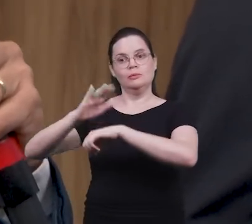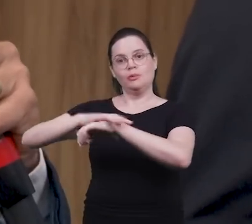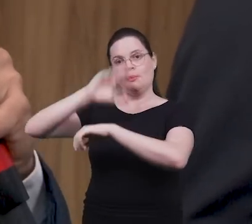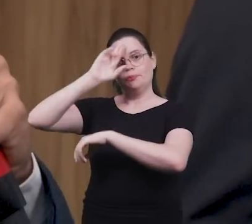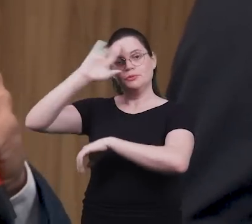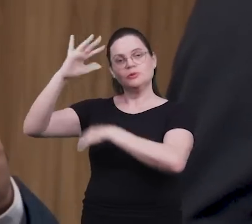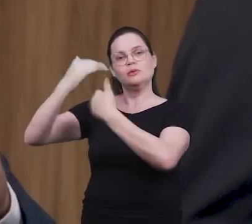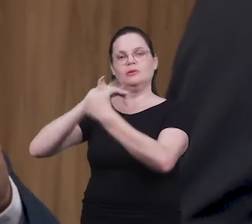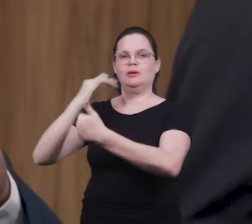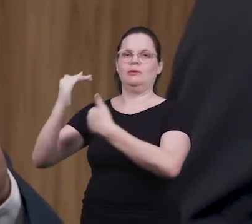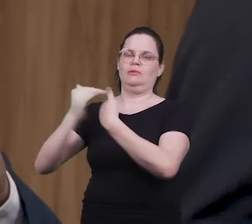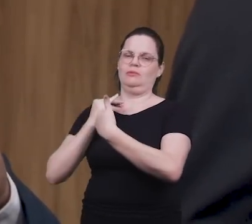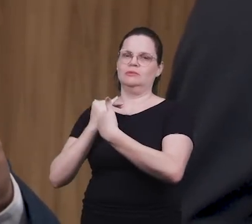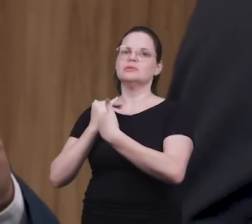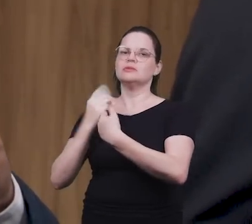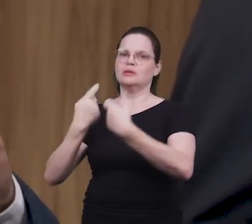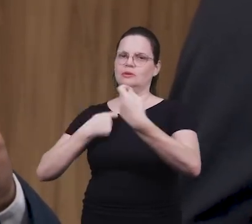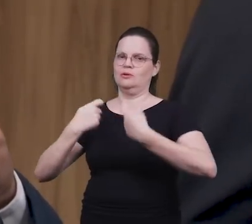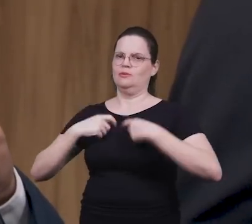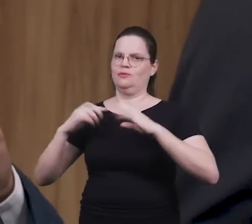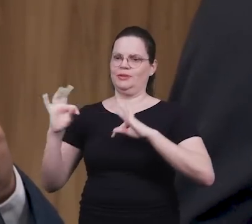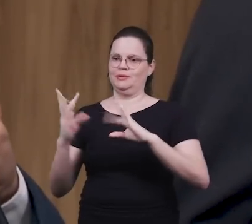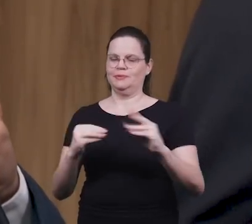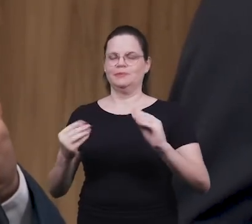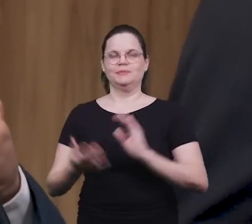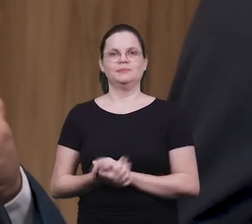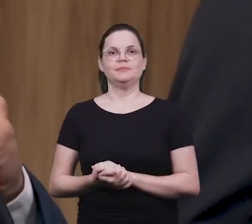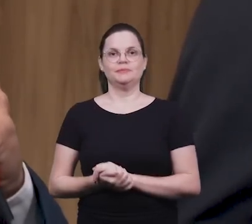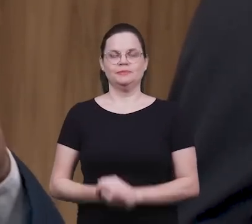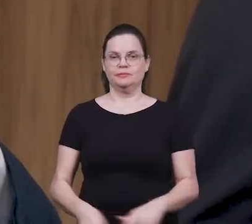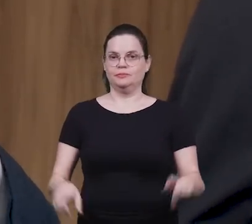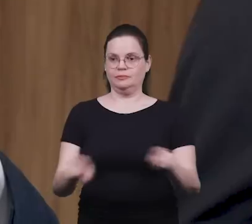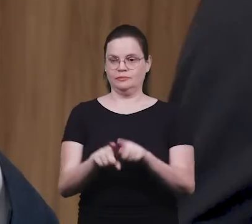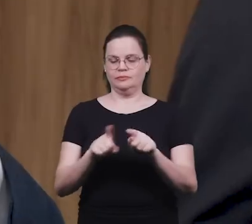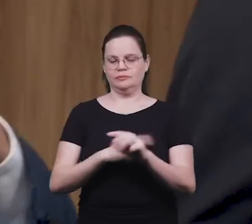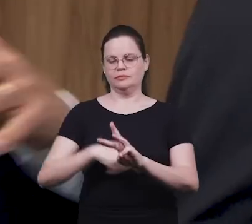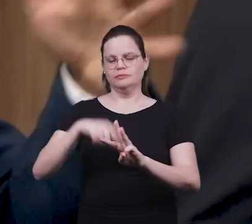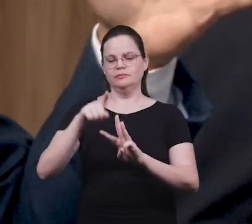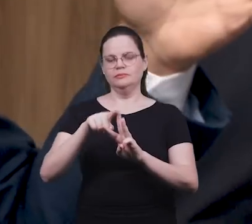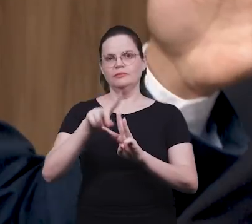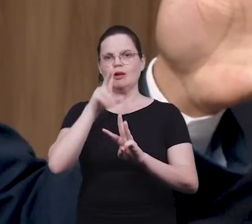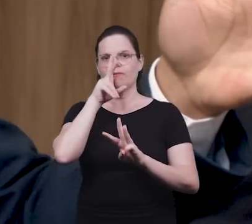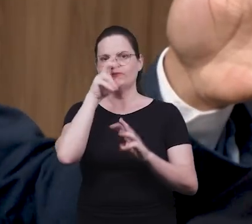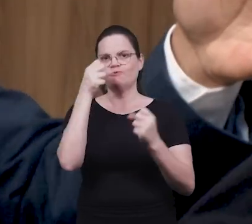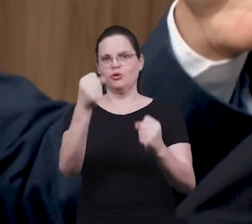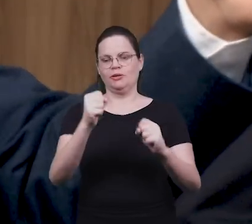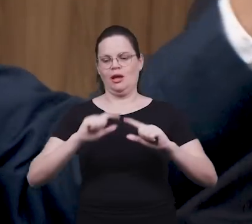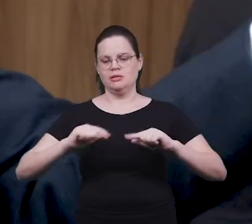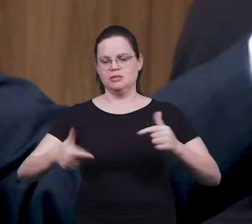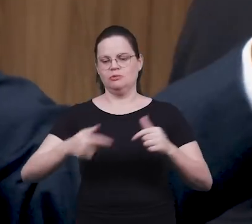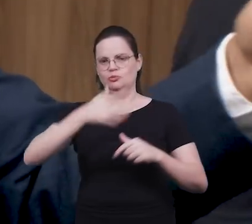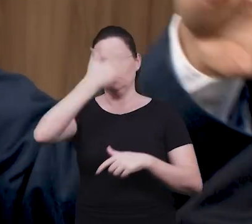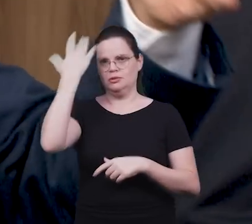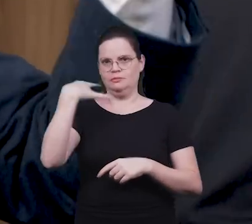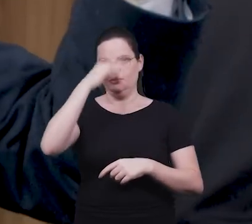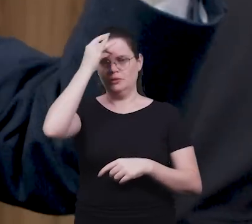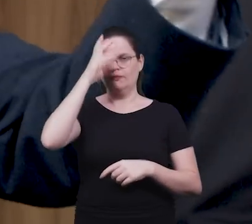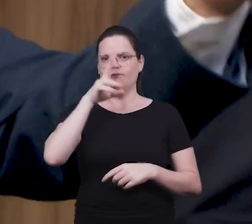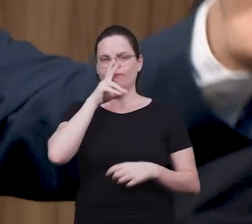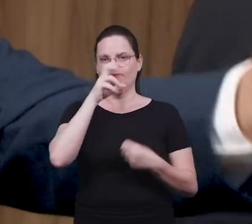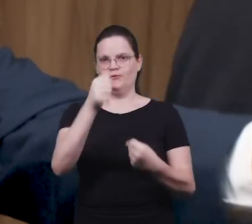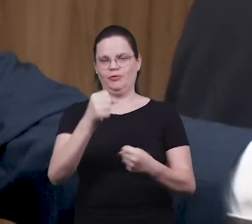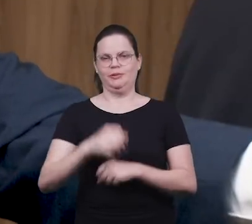ele está no governo da igreja. O espírito de fortaleza. Historicamente, Lutero